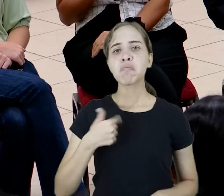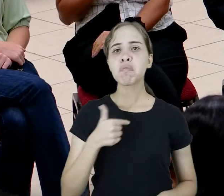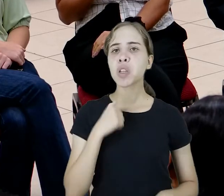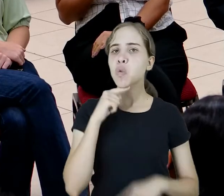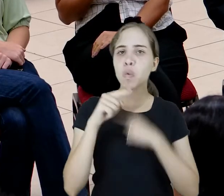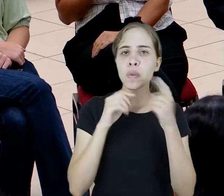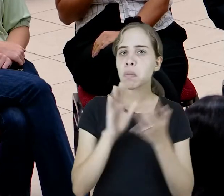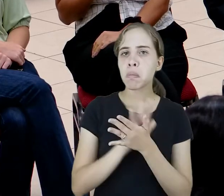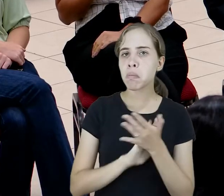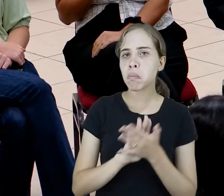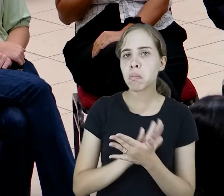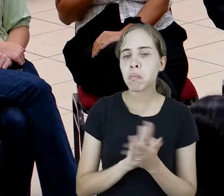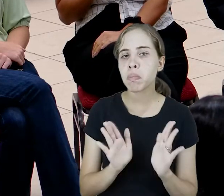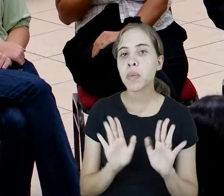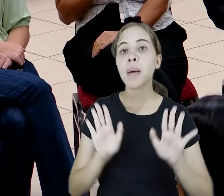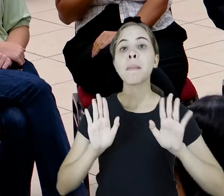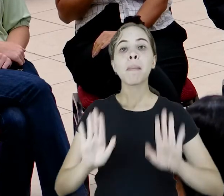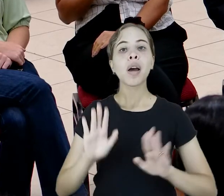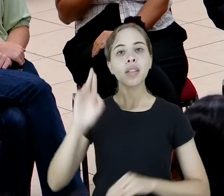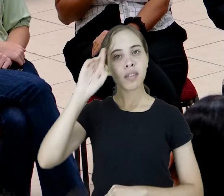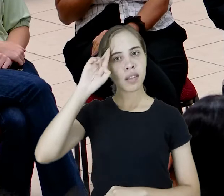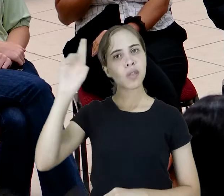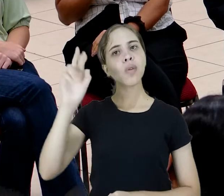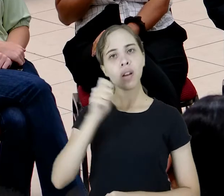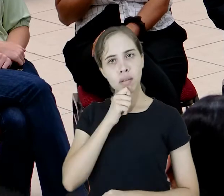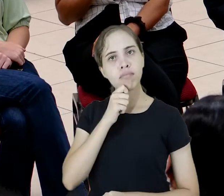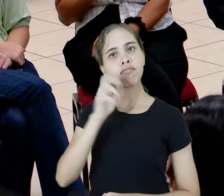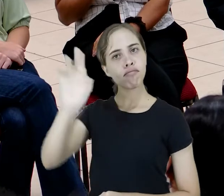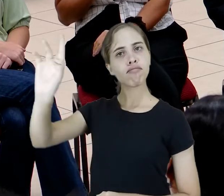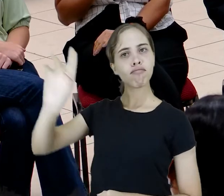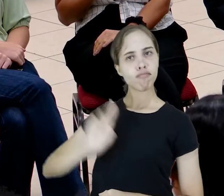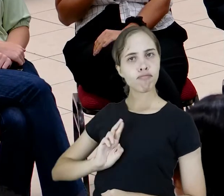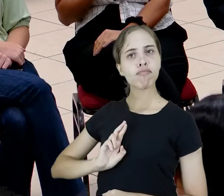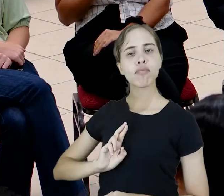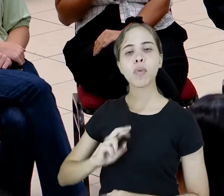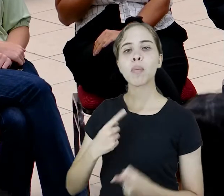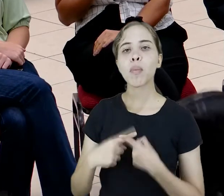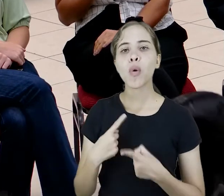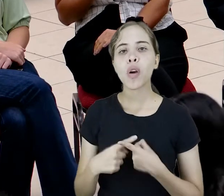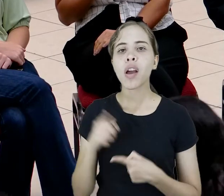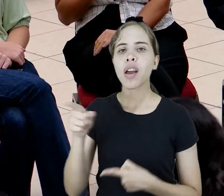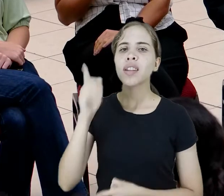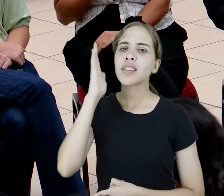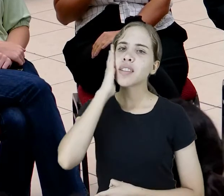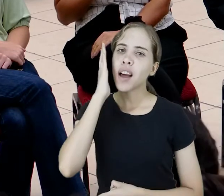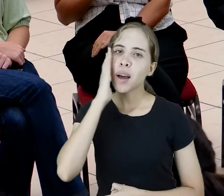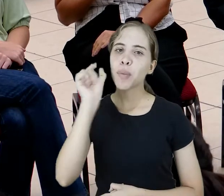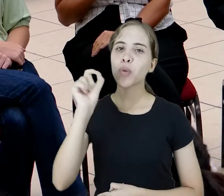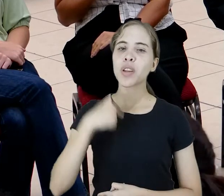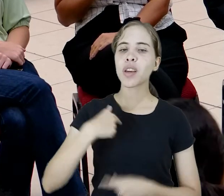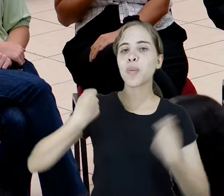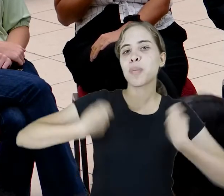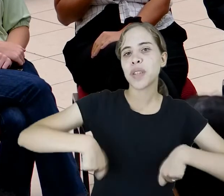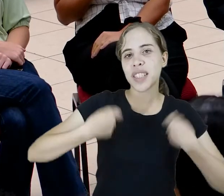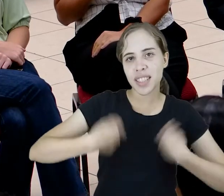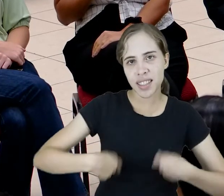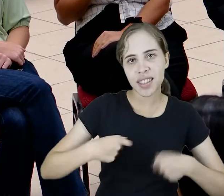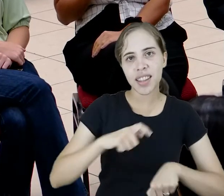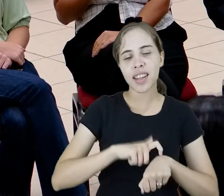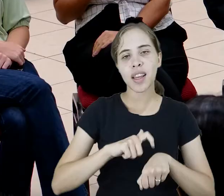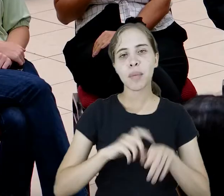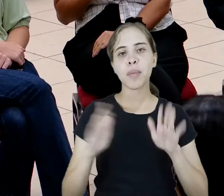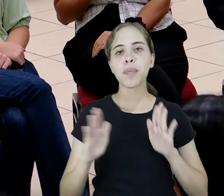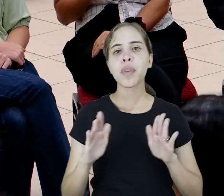pergunta, mas o Senhor me respondia de qualquer forma, porque Ele sabia o que eu precisava. E